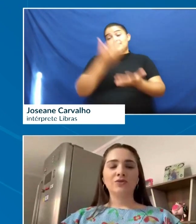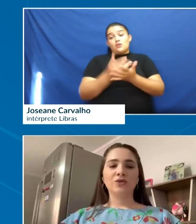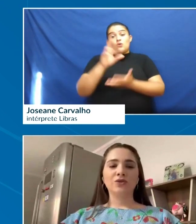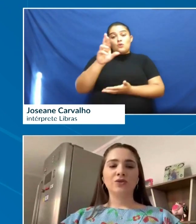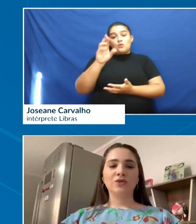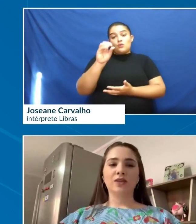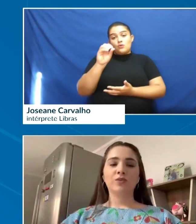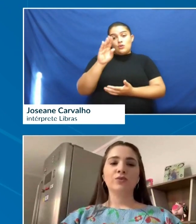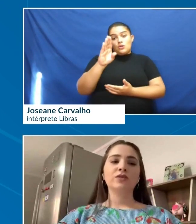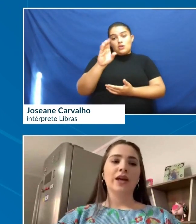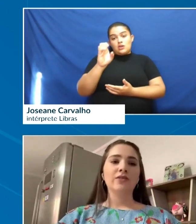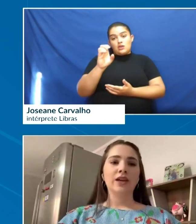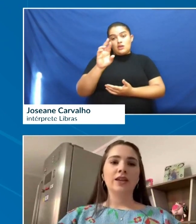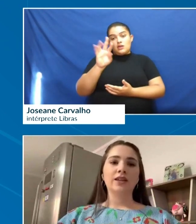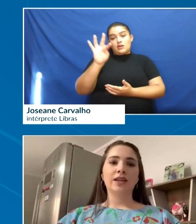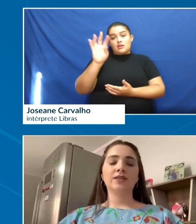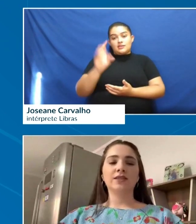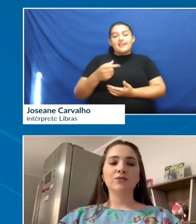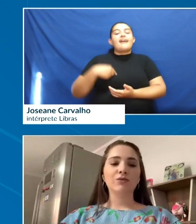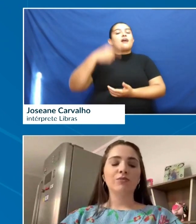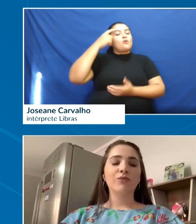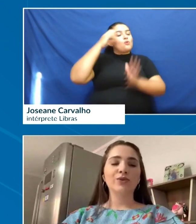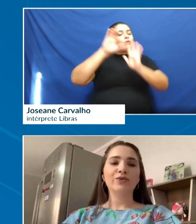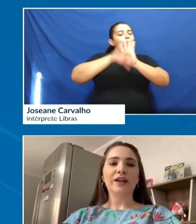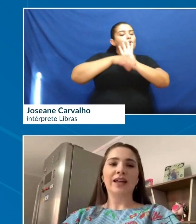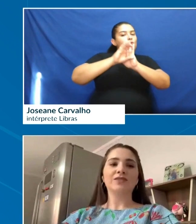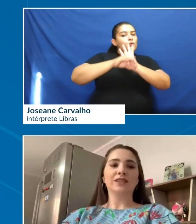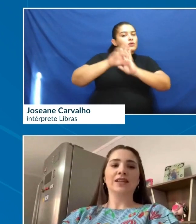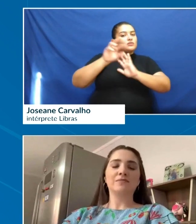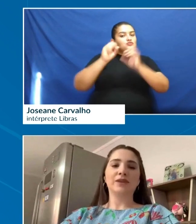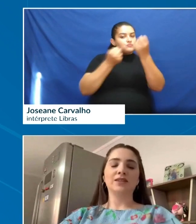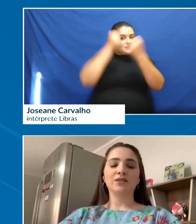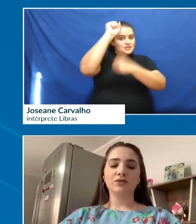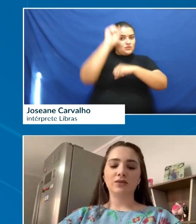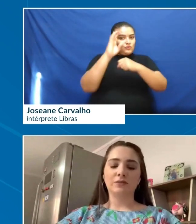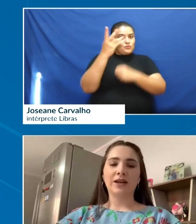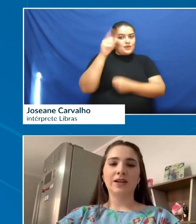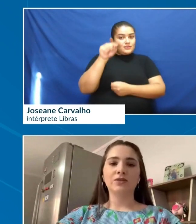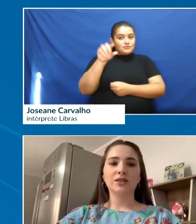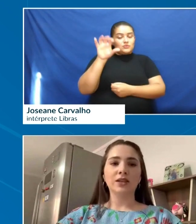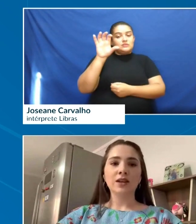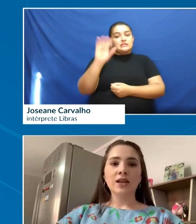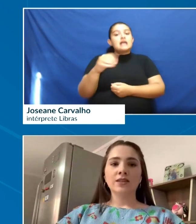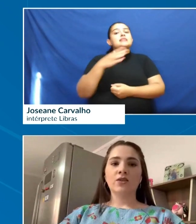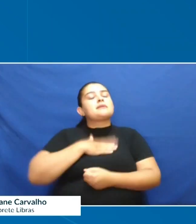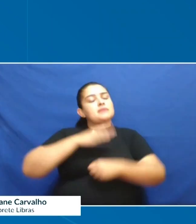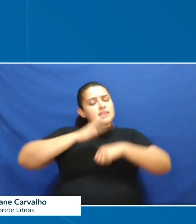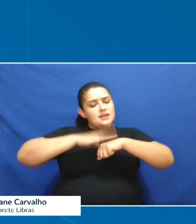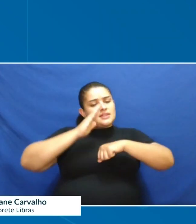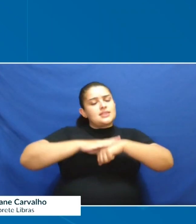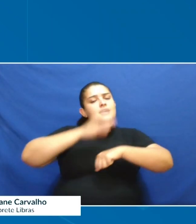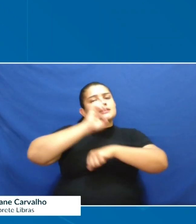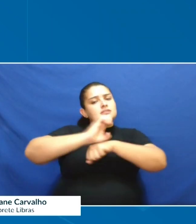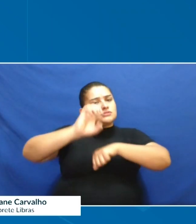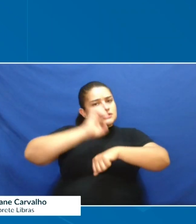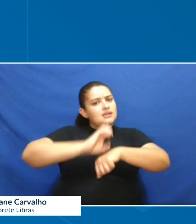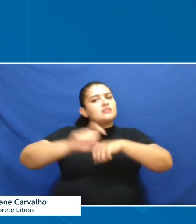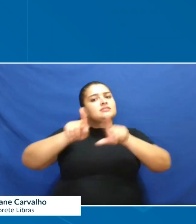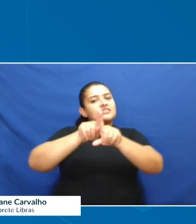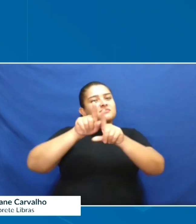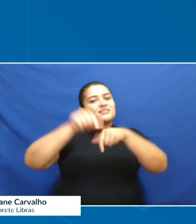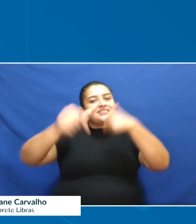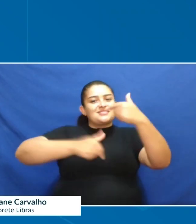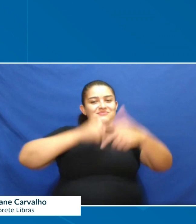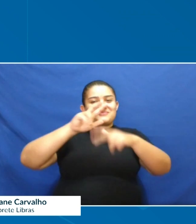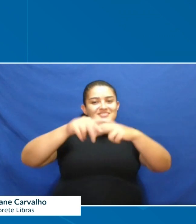o conceito de indústria 4.0 e ele tem sido muito falado até na empresa que eu estou trabalhando, sim. Então, acho que o grande